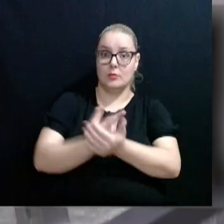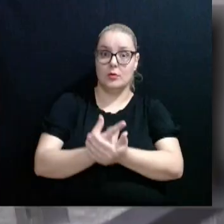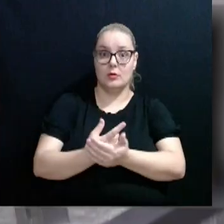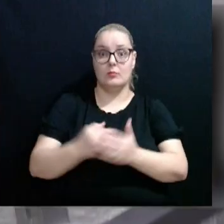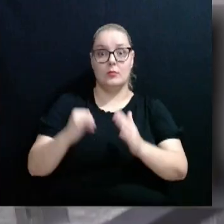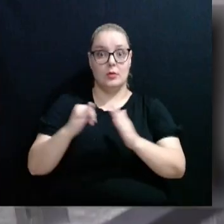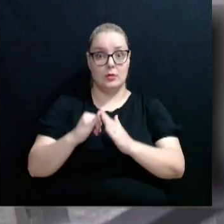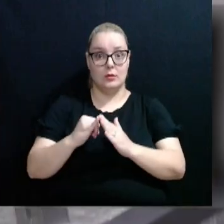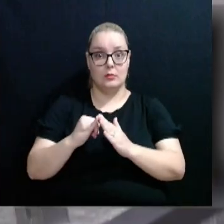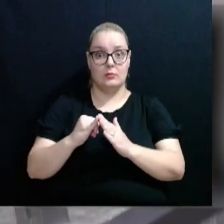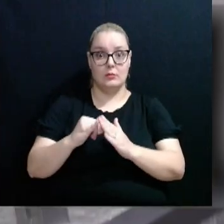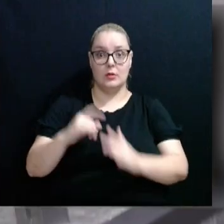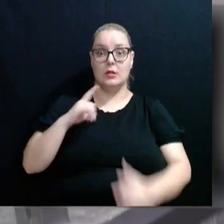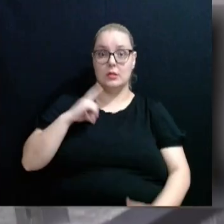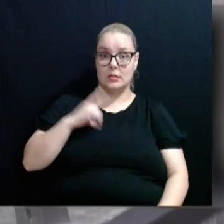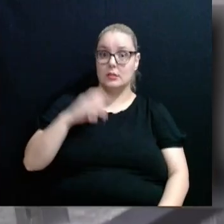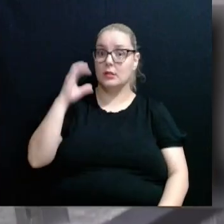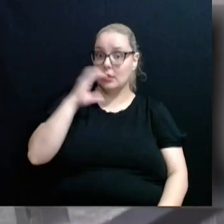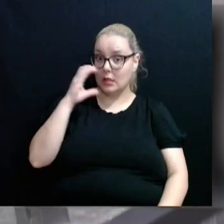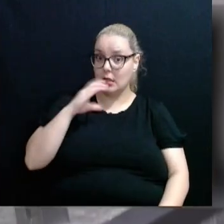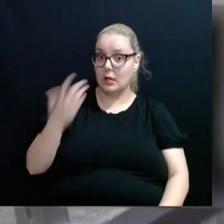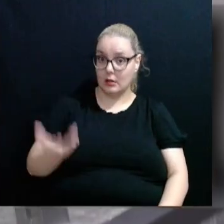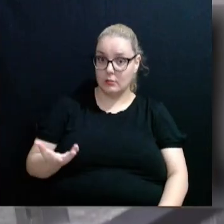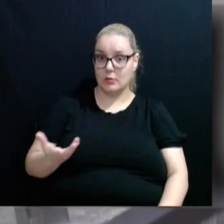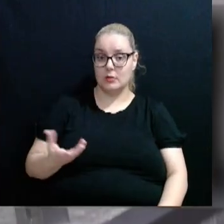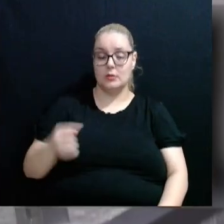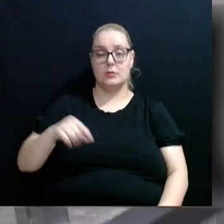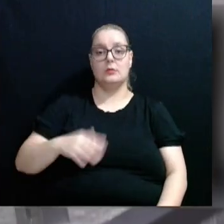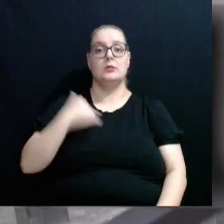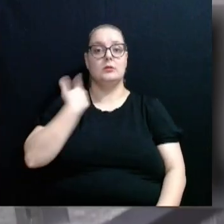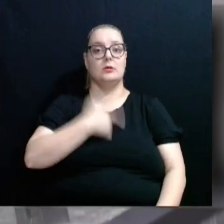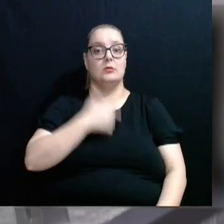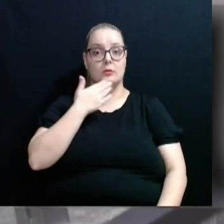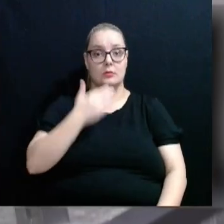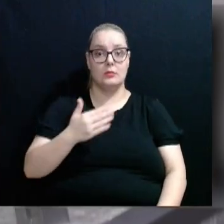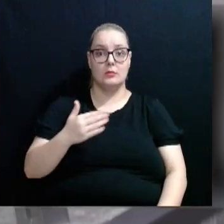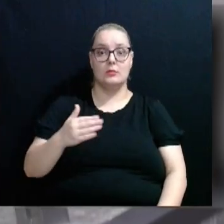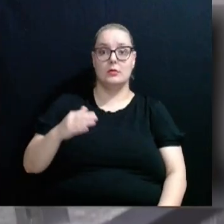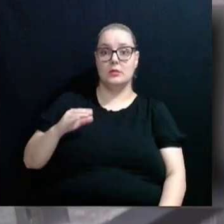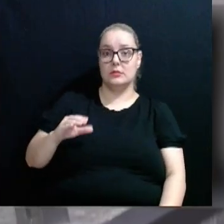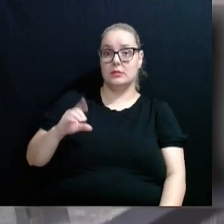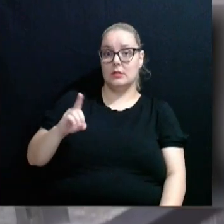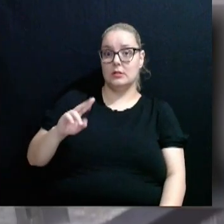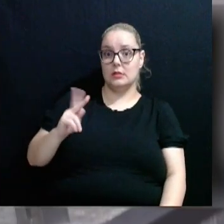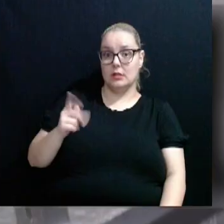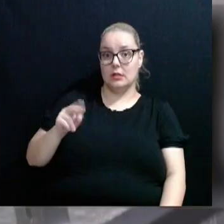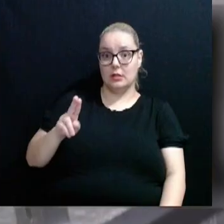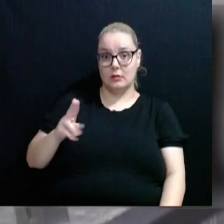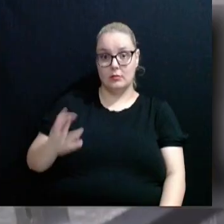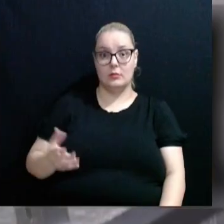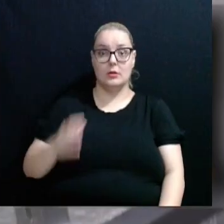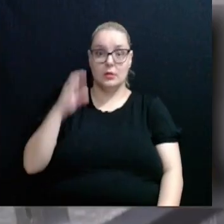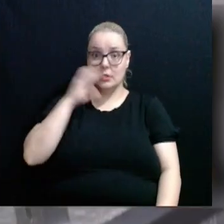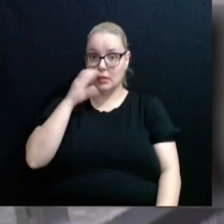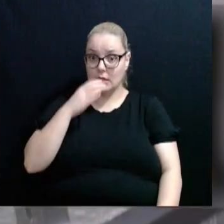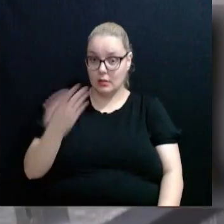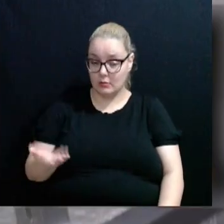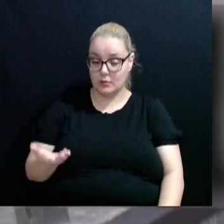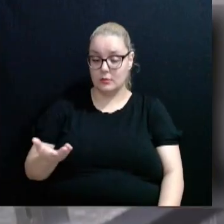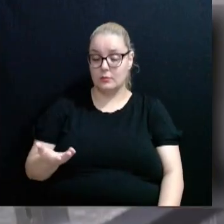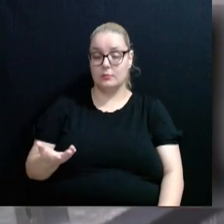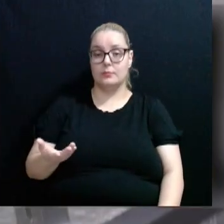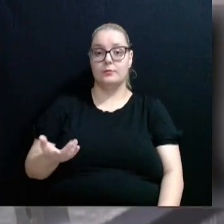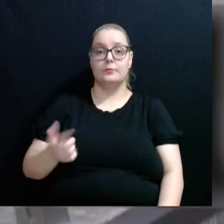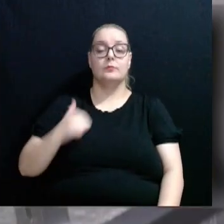saia rápido, né? Então esse é o nosso pedido para a CDHU, que isso saia rápido e que a gente possa